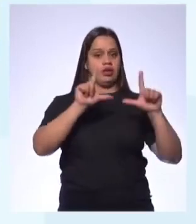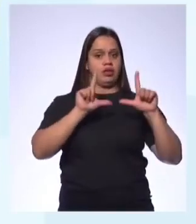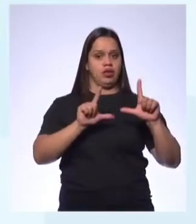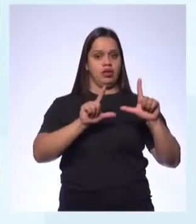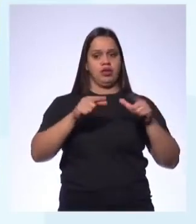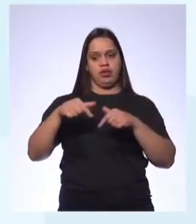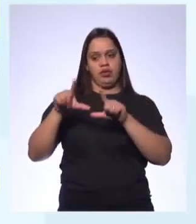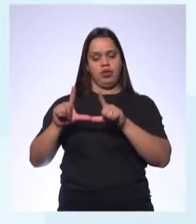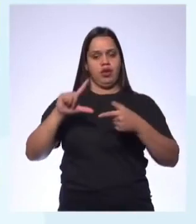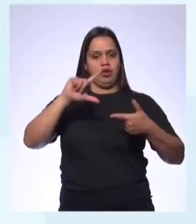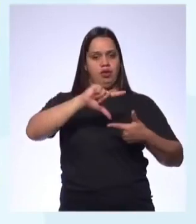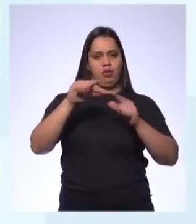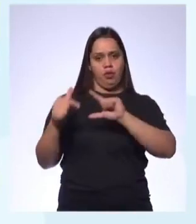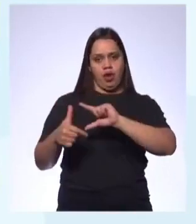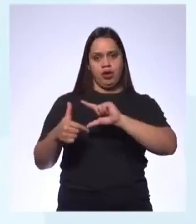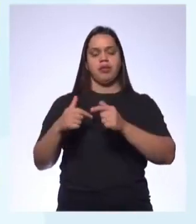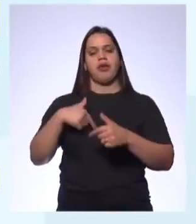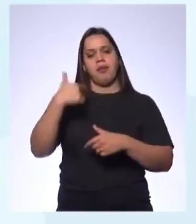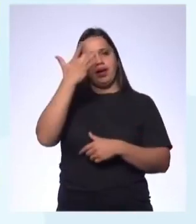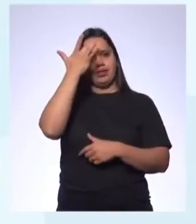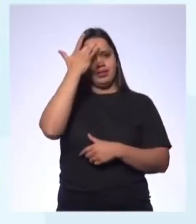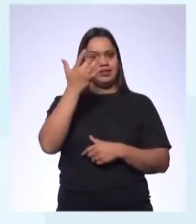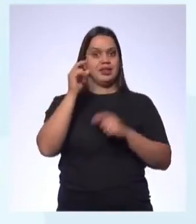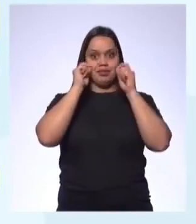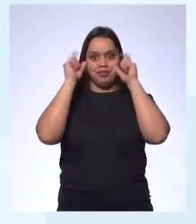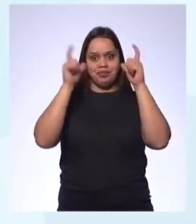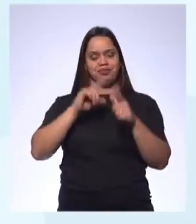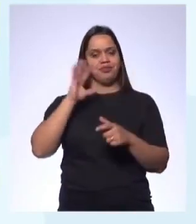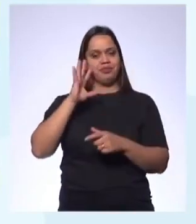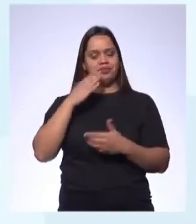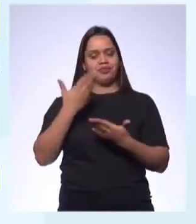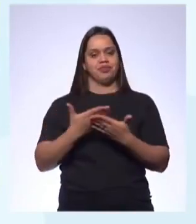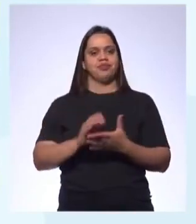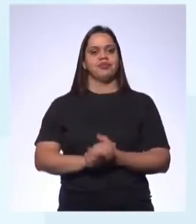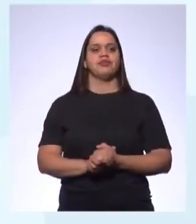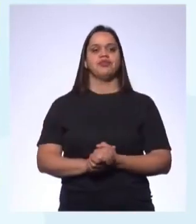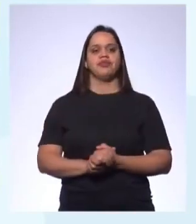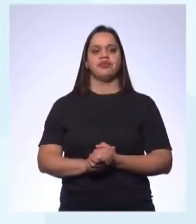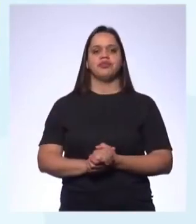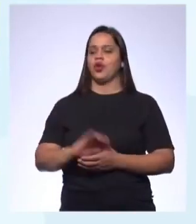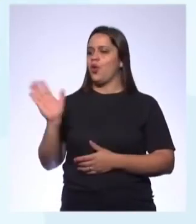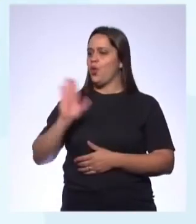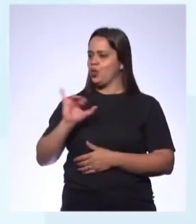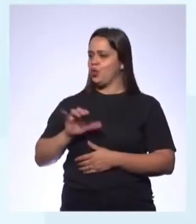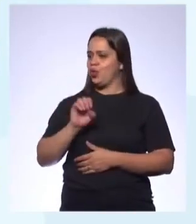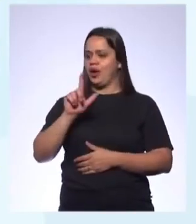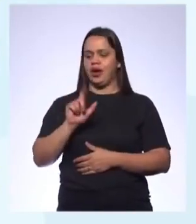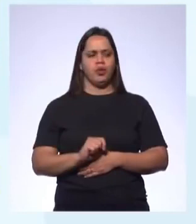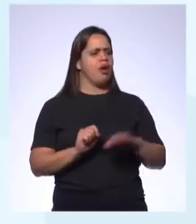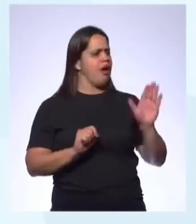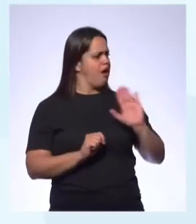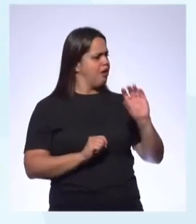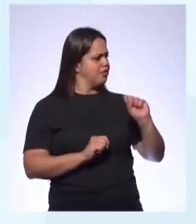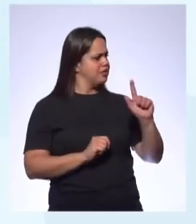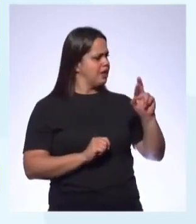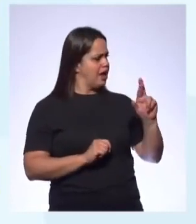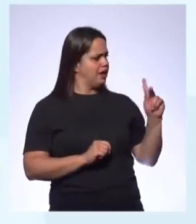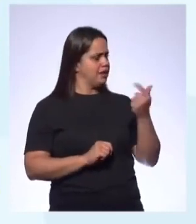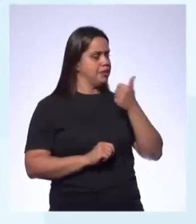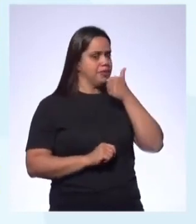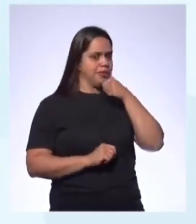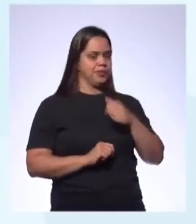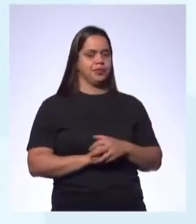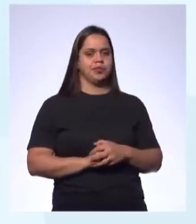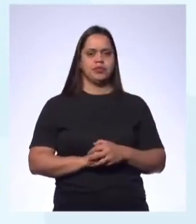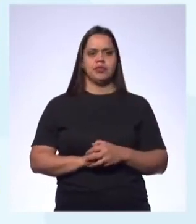ficar mais interessante a aula, ok? Hello, João. Olá, João. Hi, Sara. Olá, Sara. Você